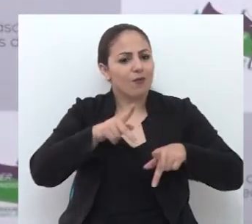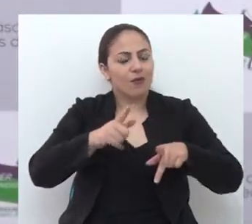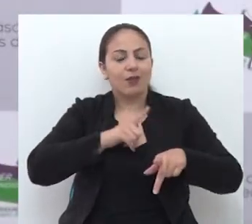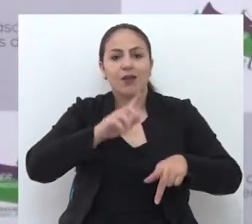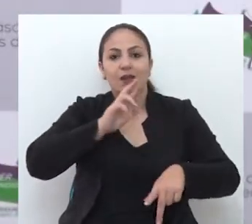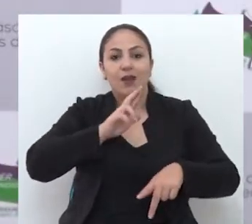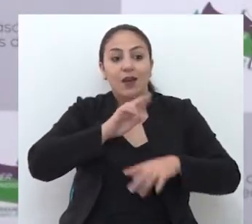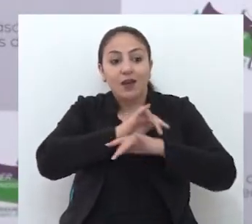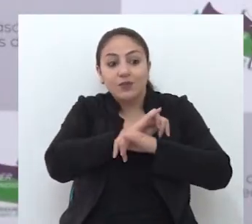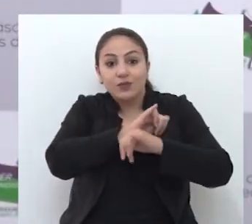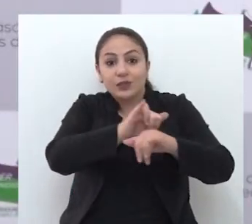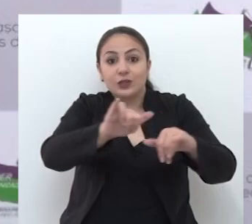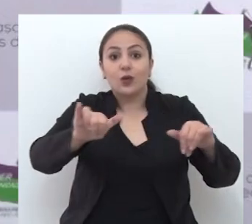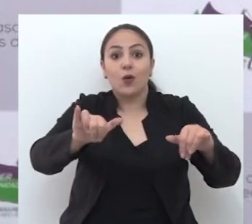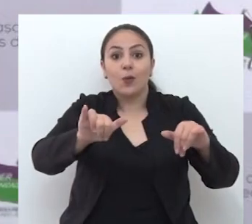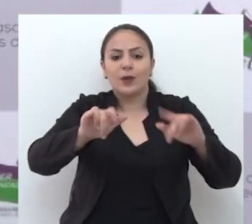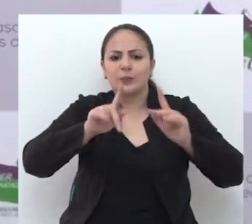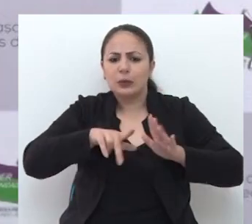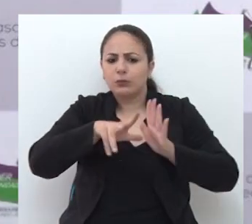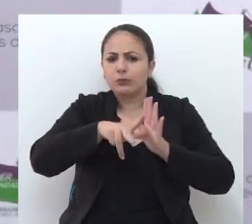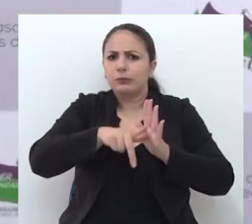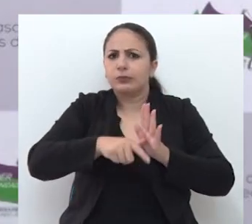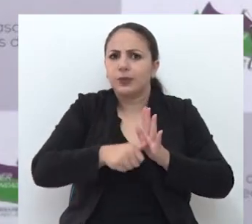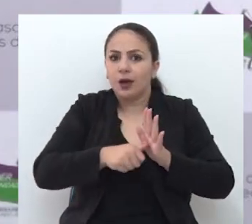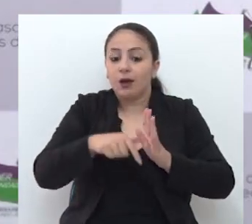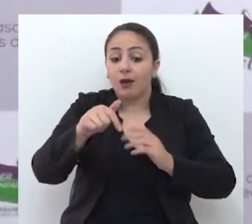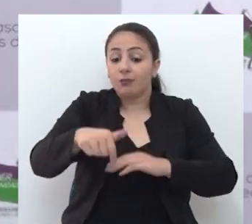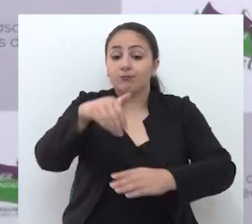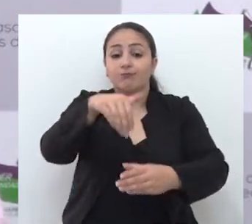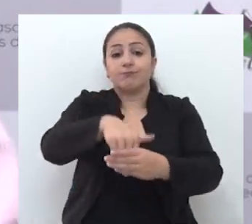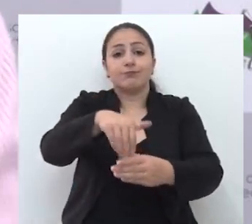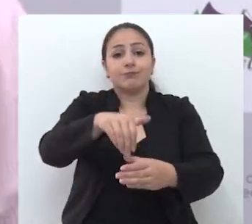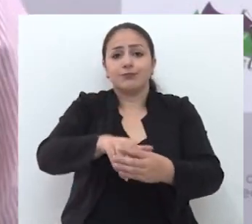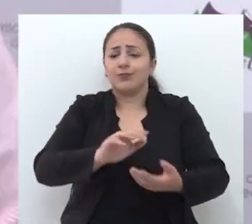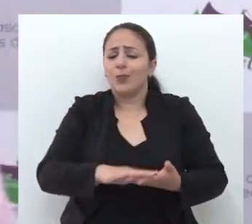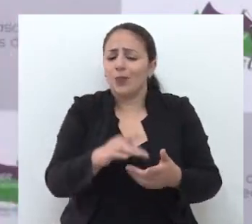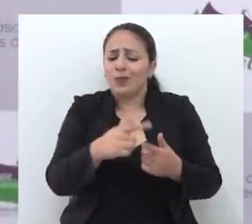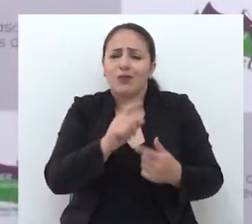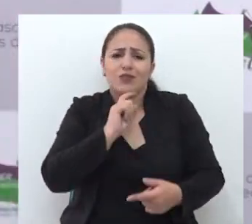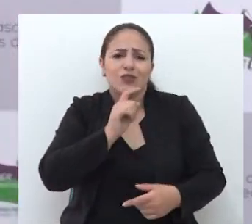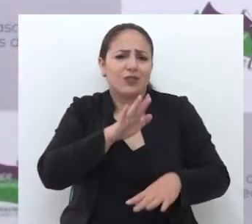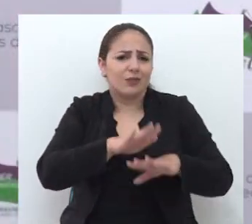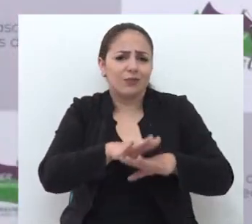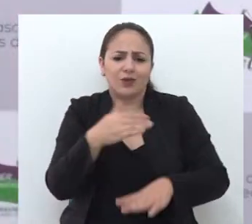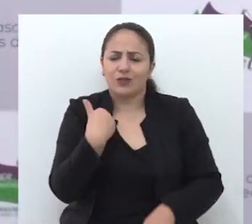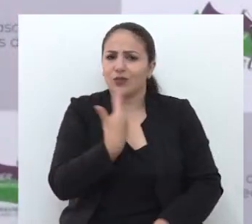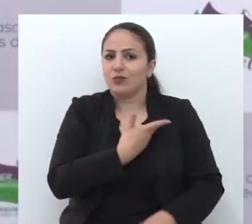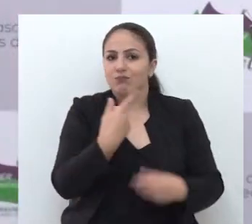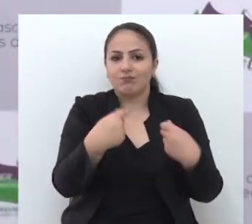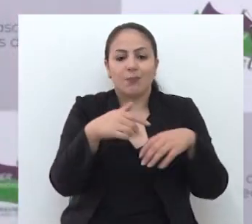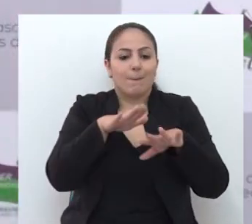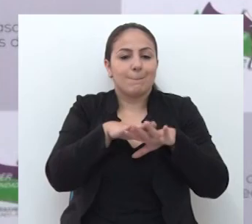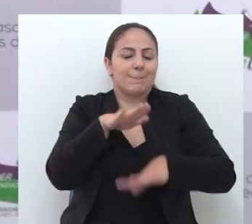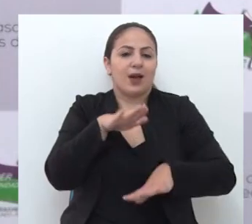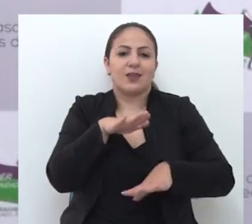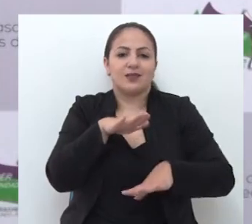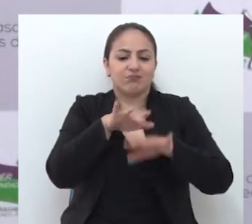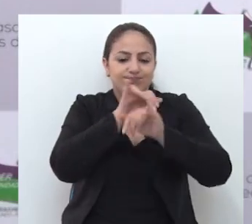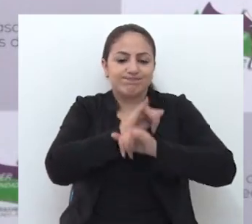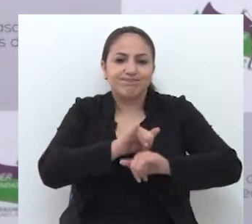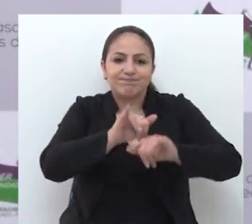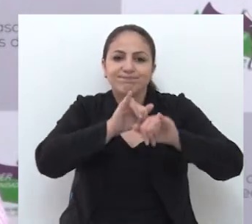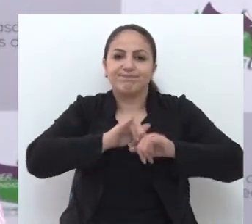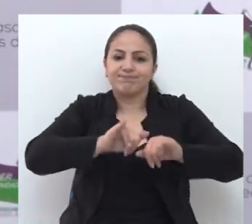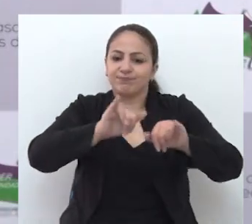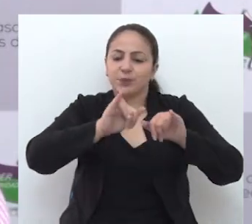deu o recado para esses bandidos ladrão nas urnas que não cabe mais, nós não precisamos mais de